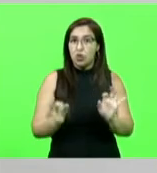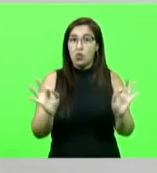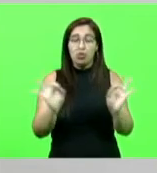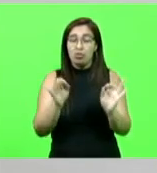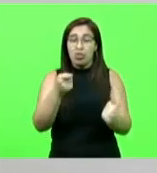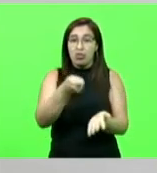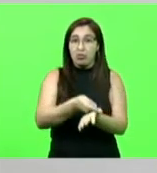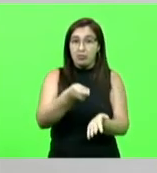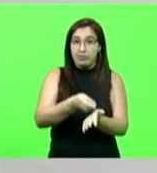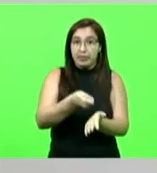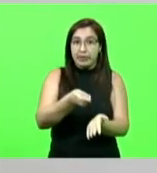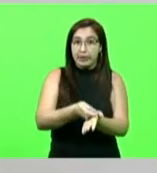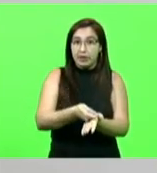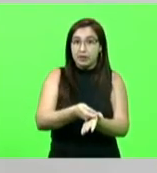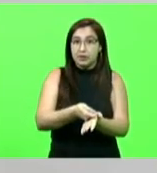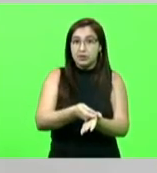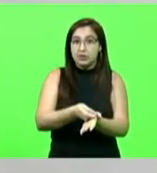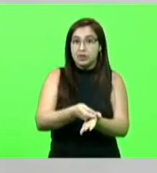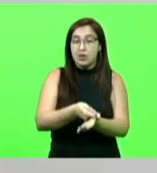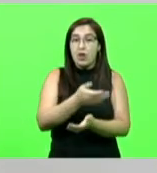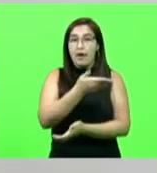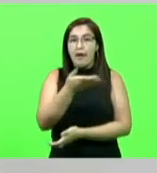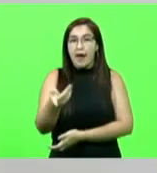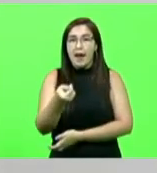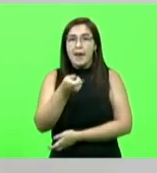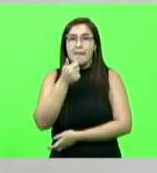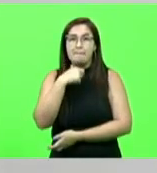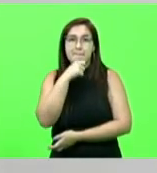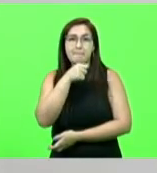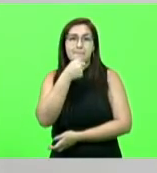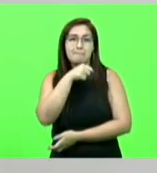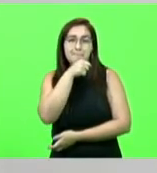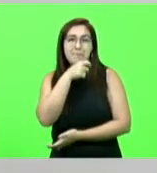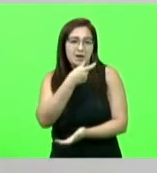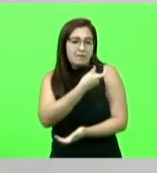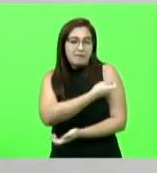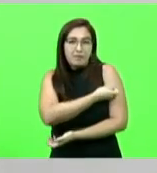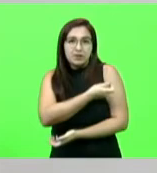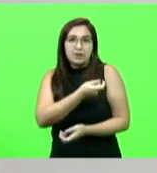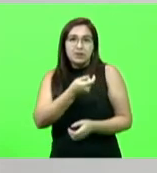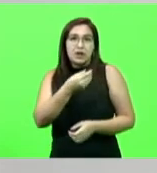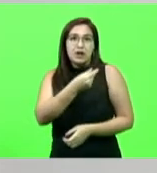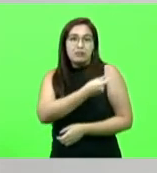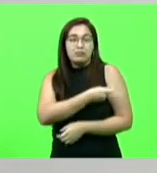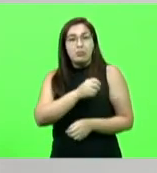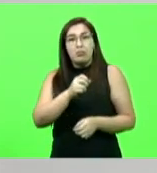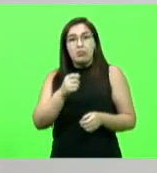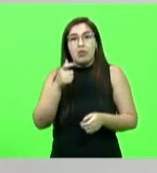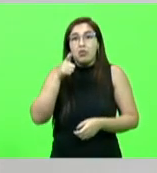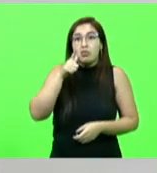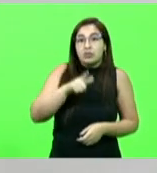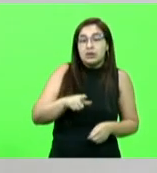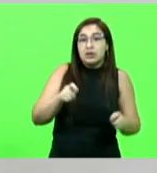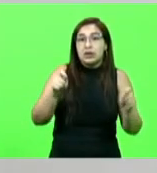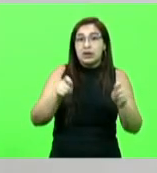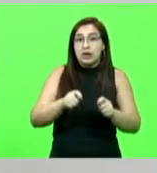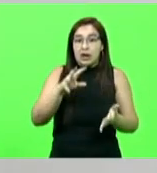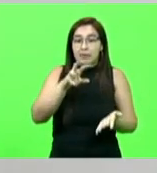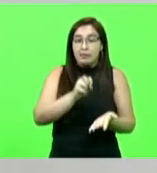obrigatoriedade dos pais em vacinarem os filhos para comprovar ou conseguir a matrícula da